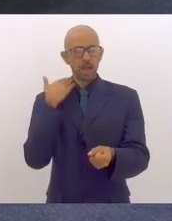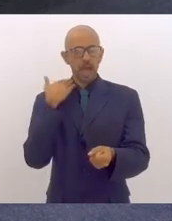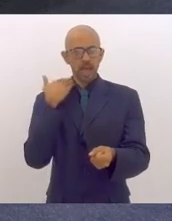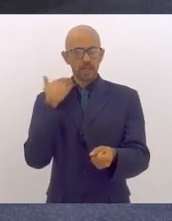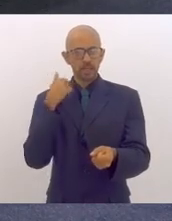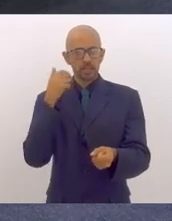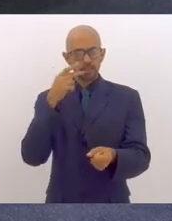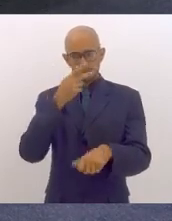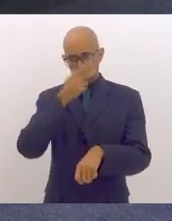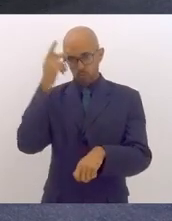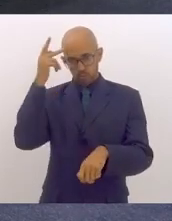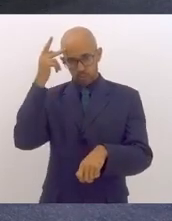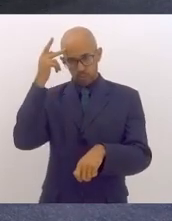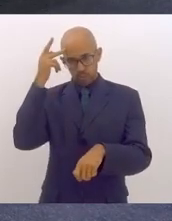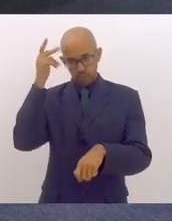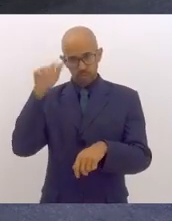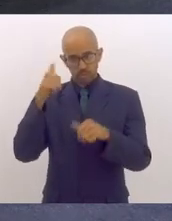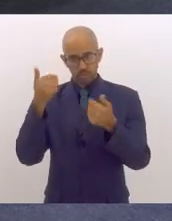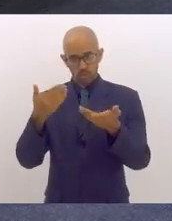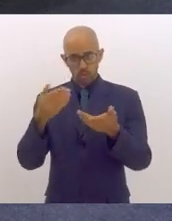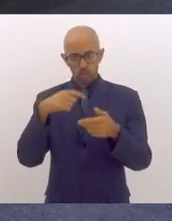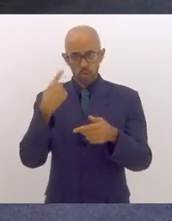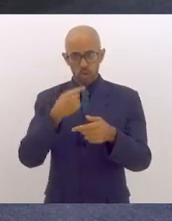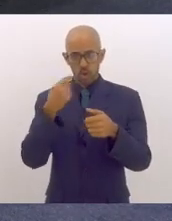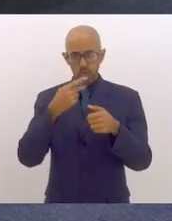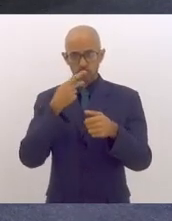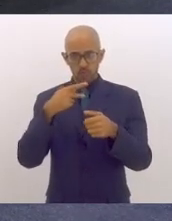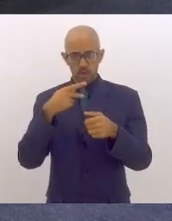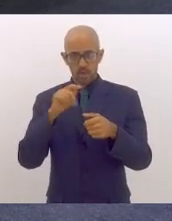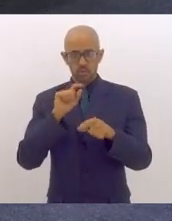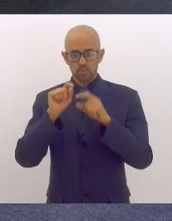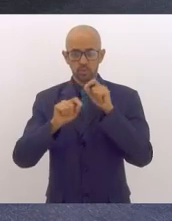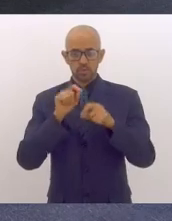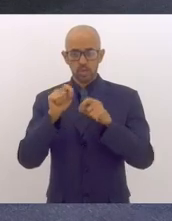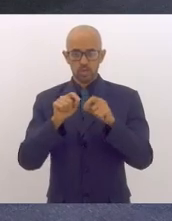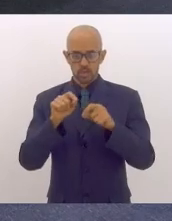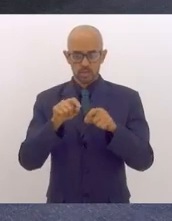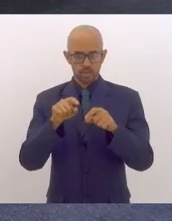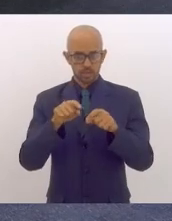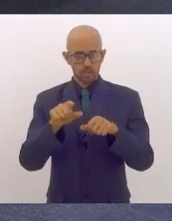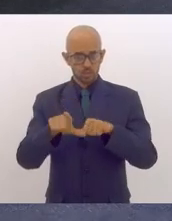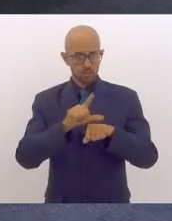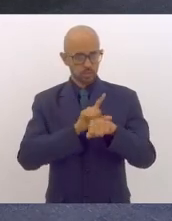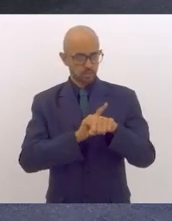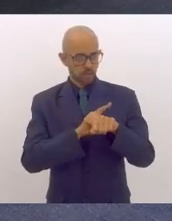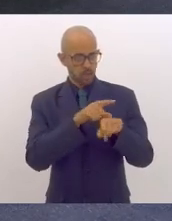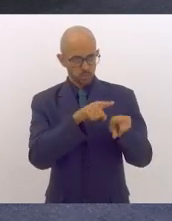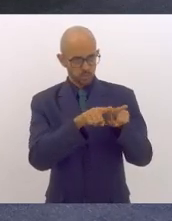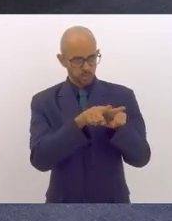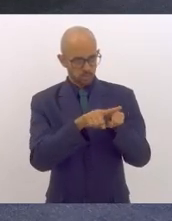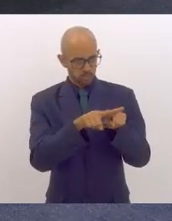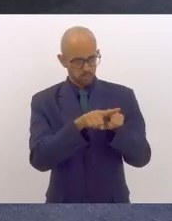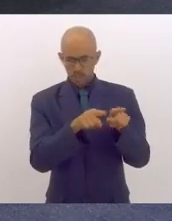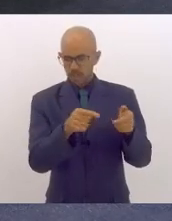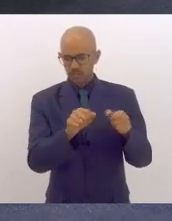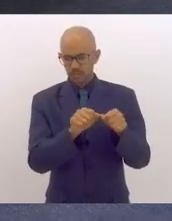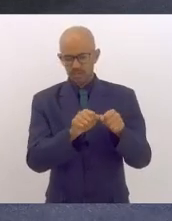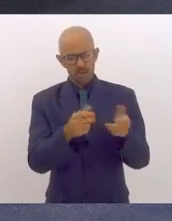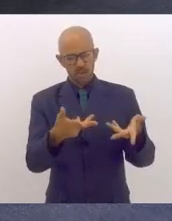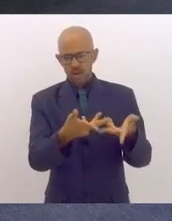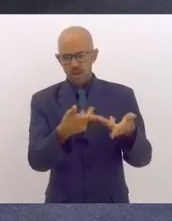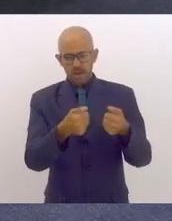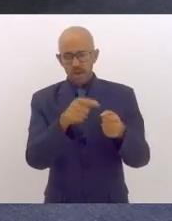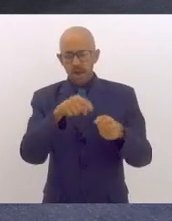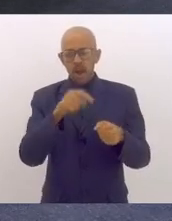dessa pessoa. Então, o que a gente está trazendo aqui, o que Vossa Excelência e deputado Luiz Paulo trazem com maestria, é pensar